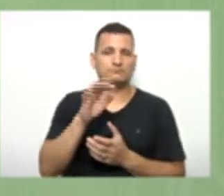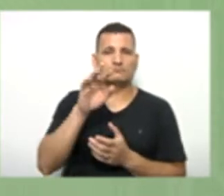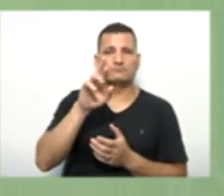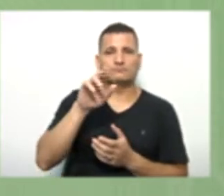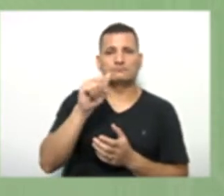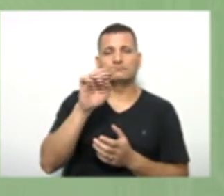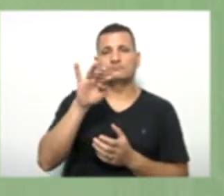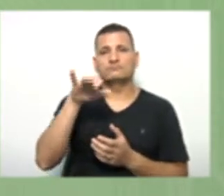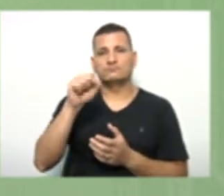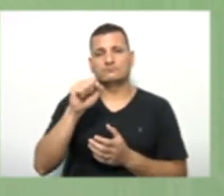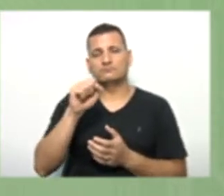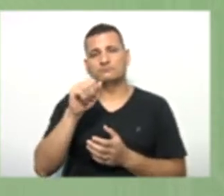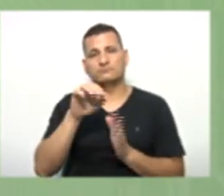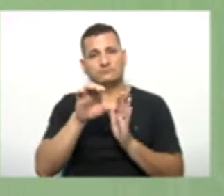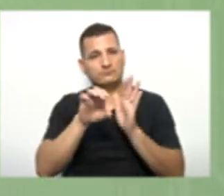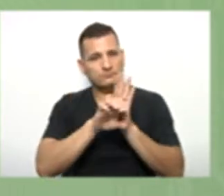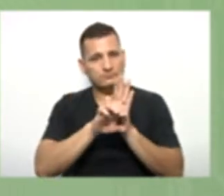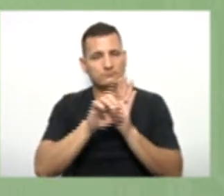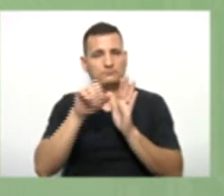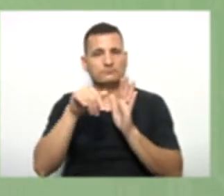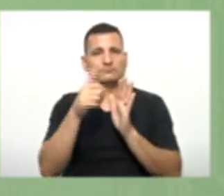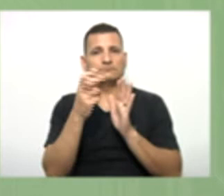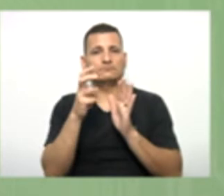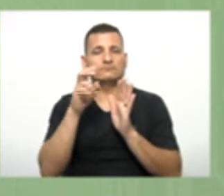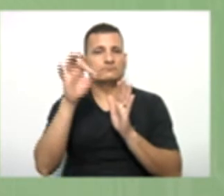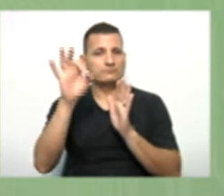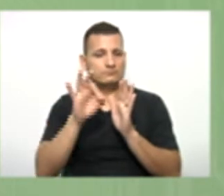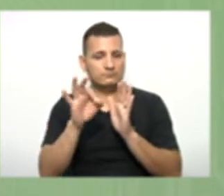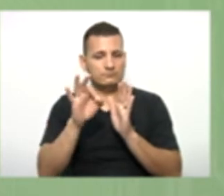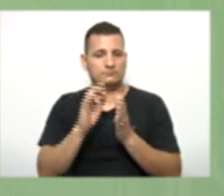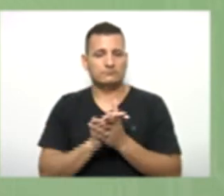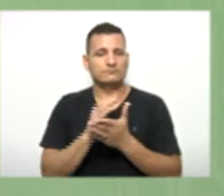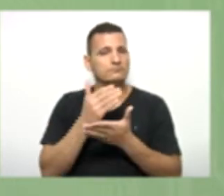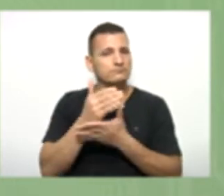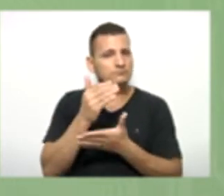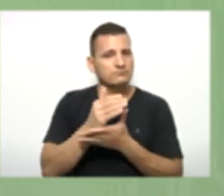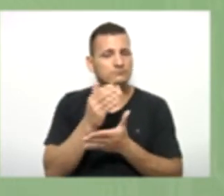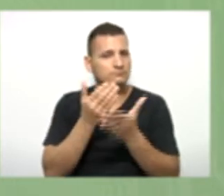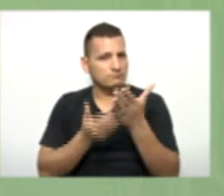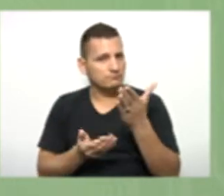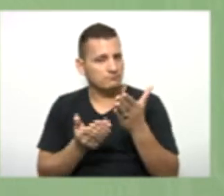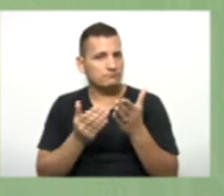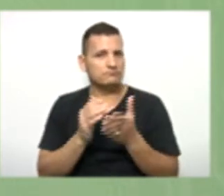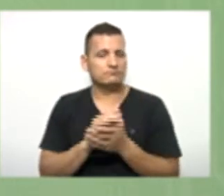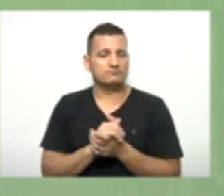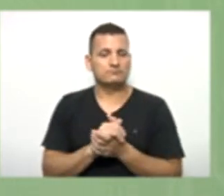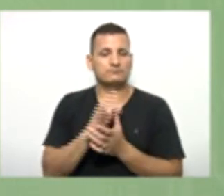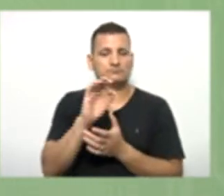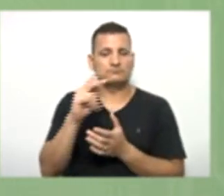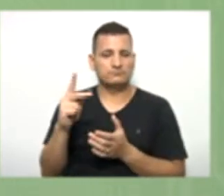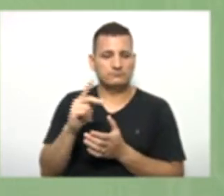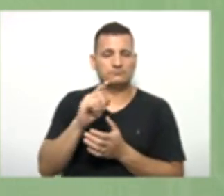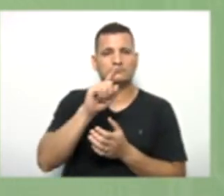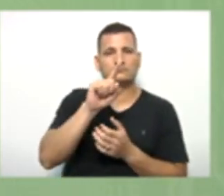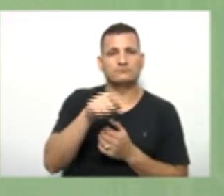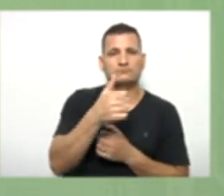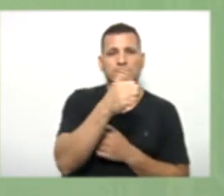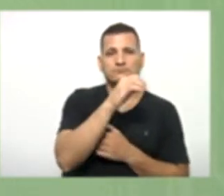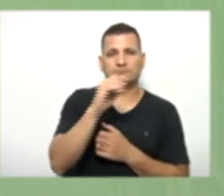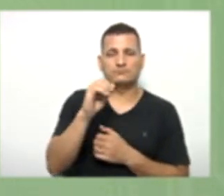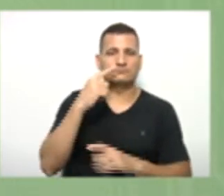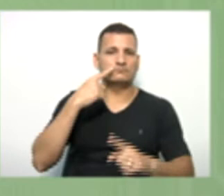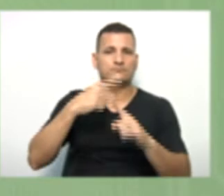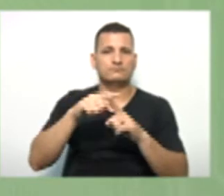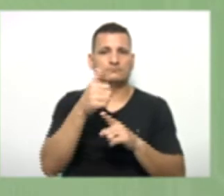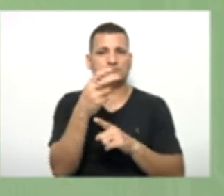estatuto, que é de 15%. Sobras e perda dos atos cooperativos. 1.800 vezes 15%,